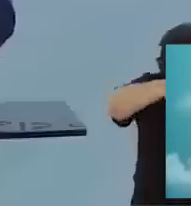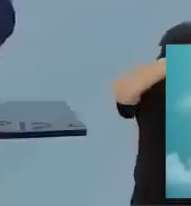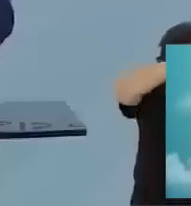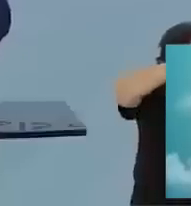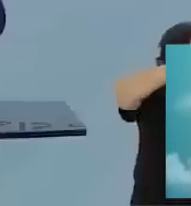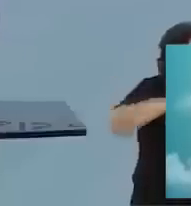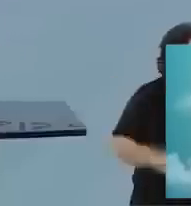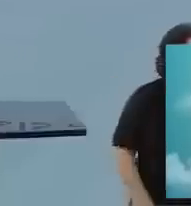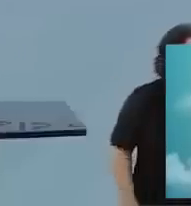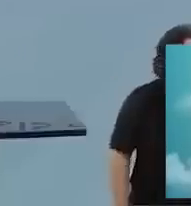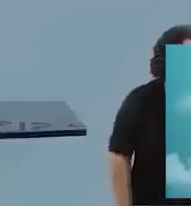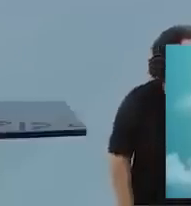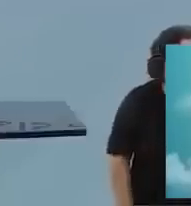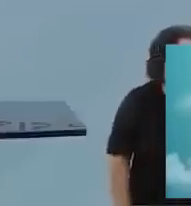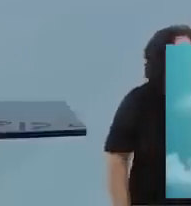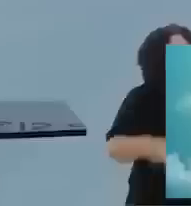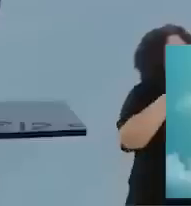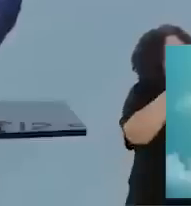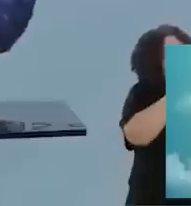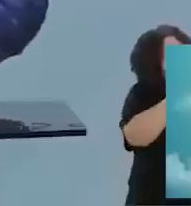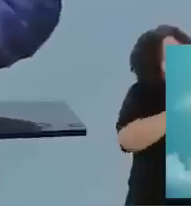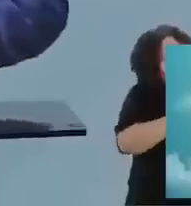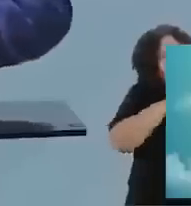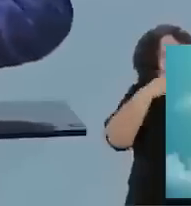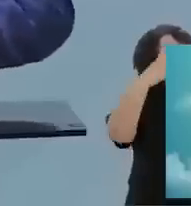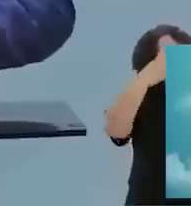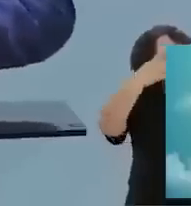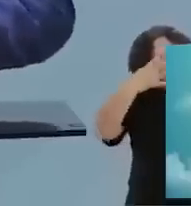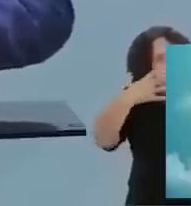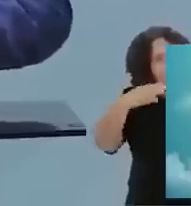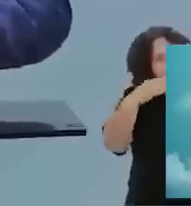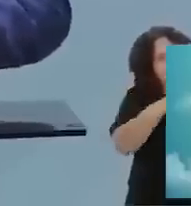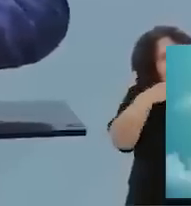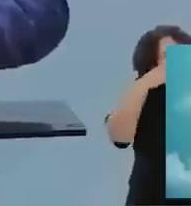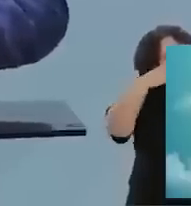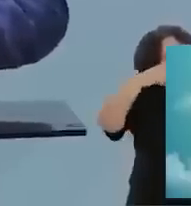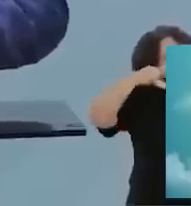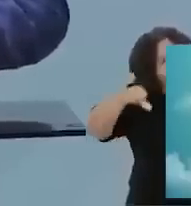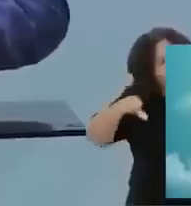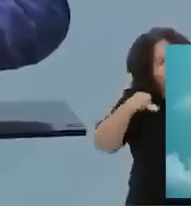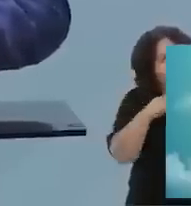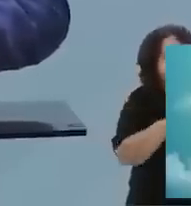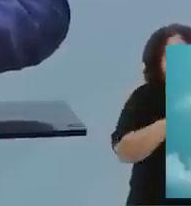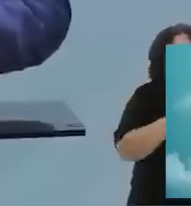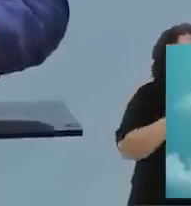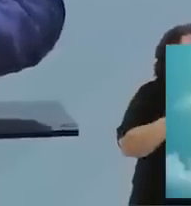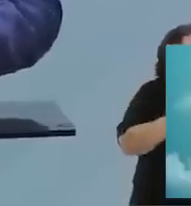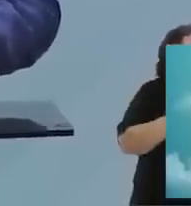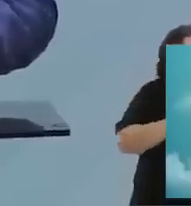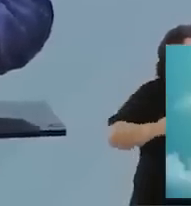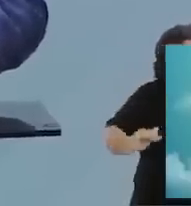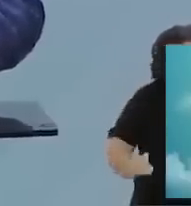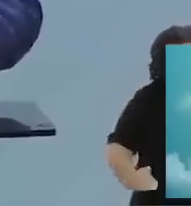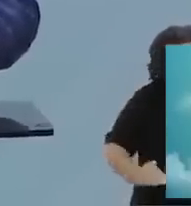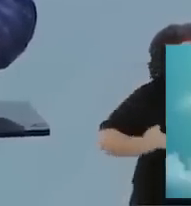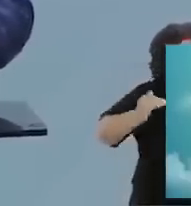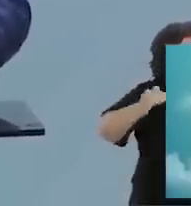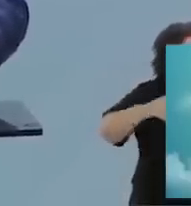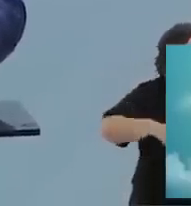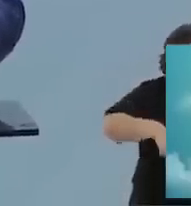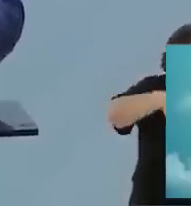aí? Capítulo 14, 19, seguimos também as coisas da